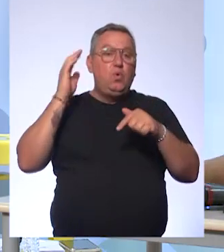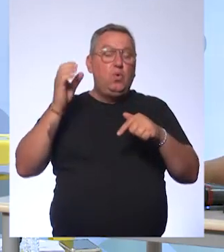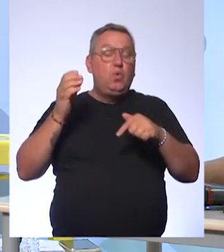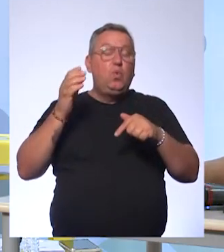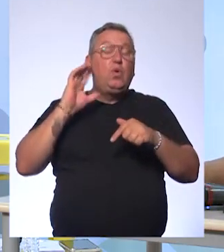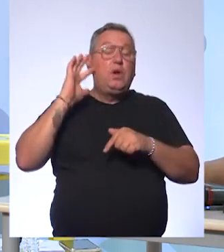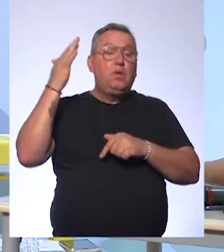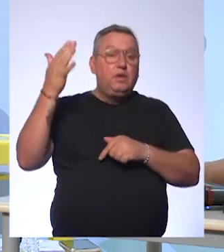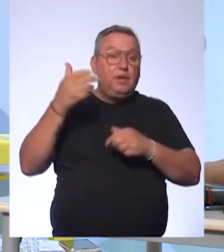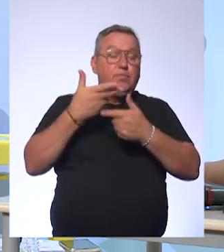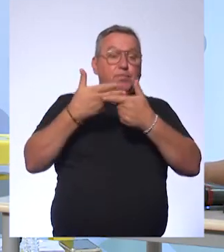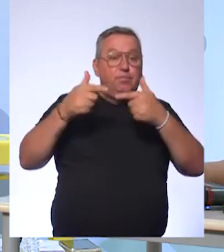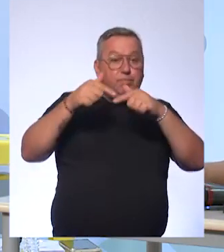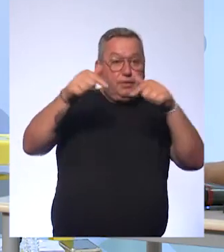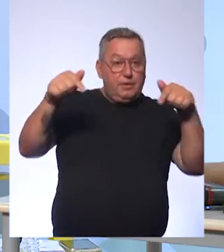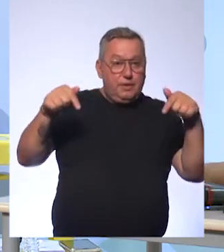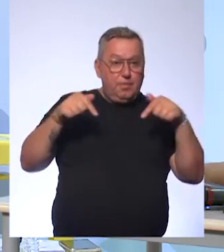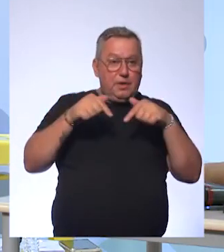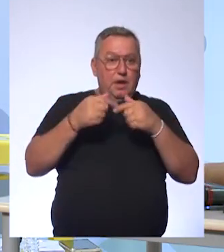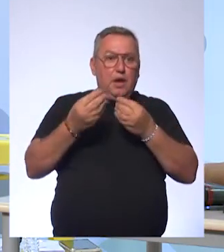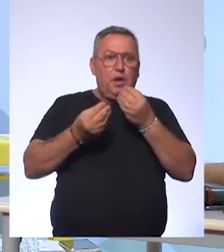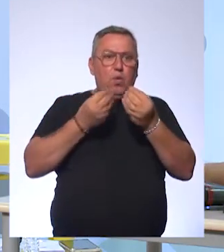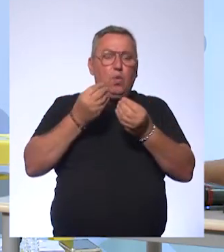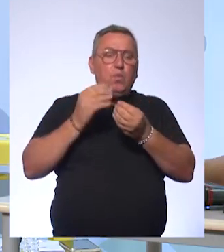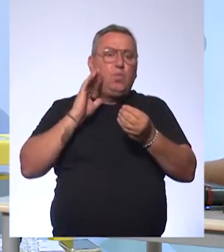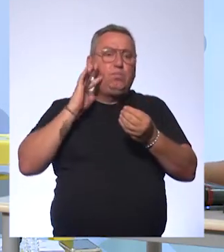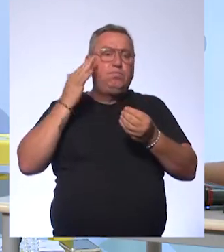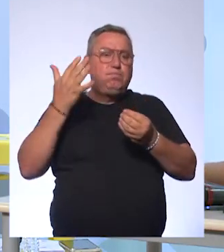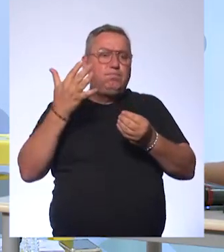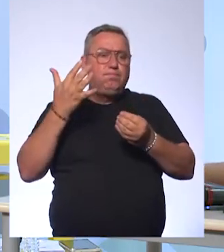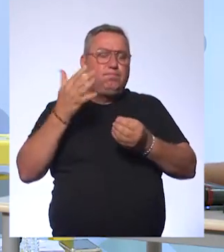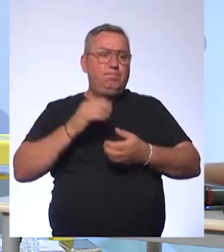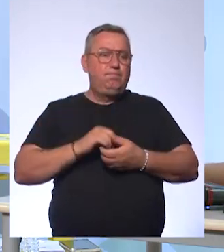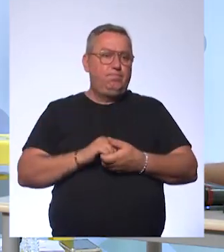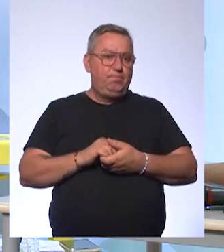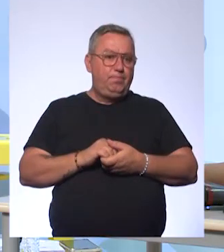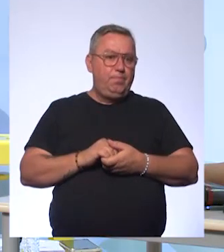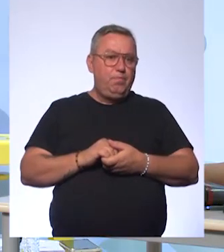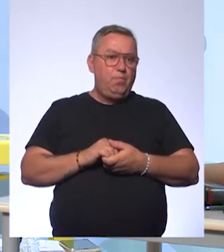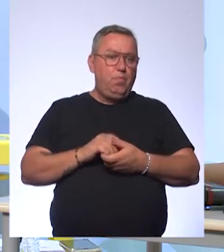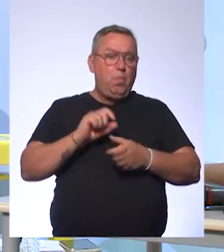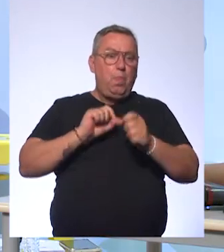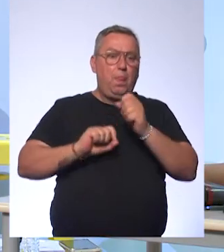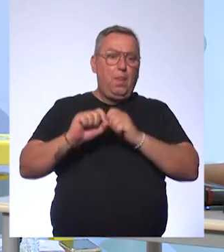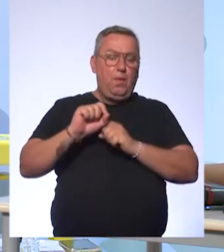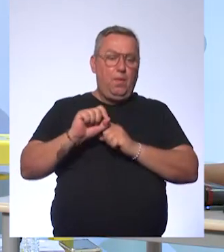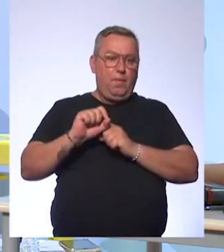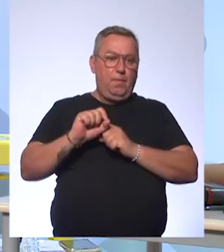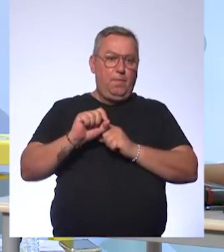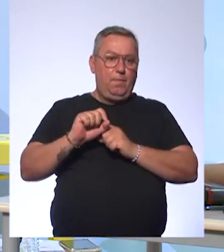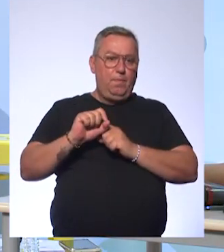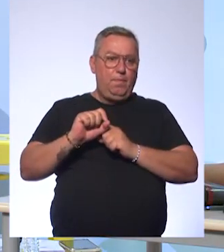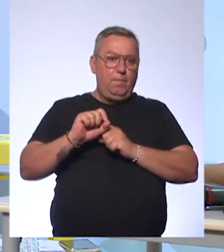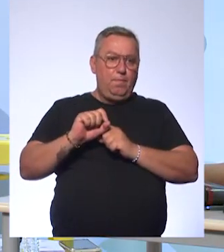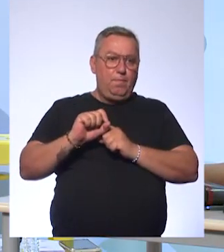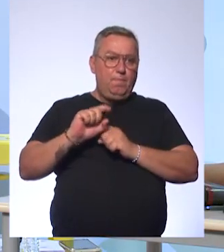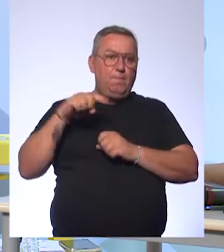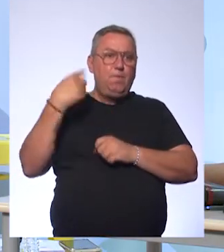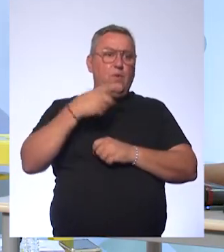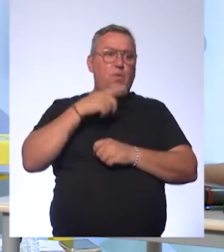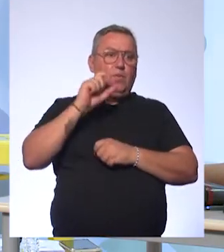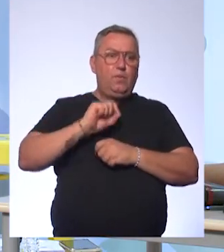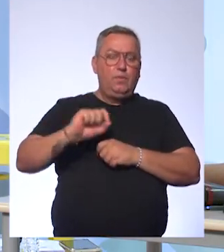uma reação química e como a reação química ela ocorre. Então, aqui, nós temos